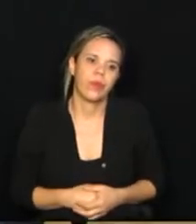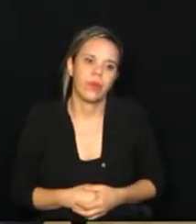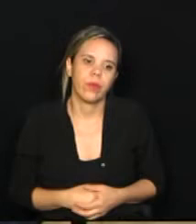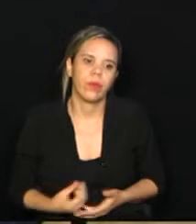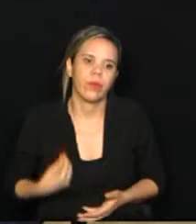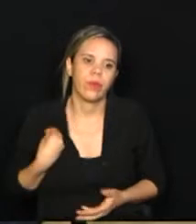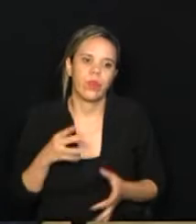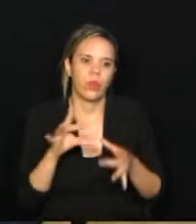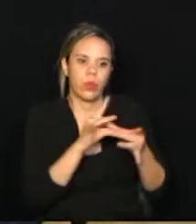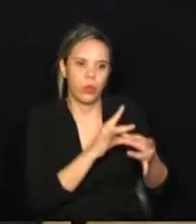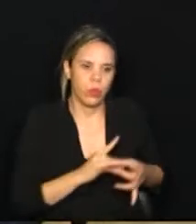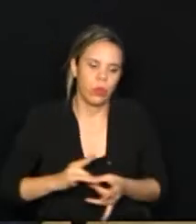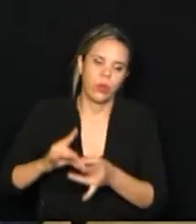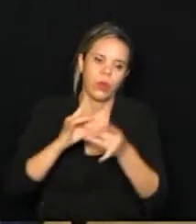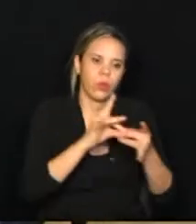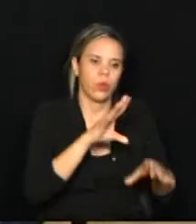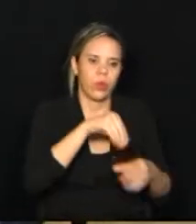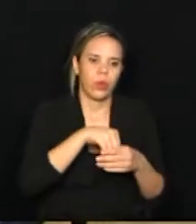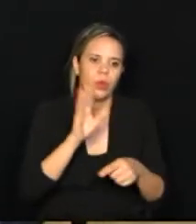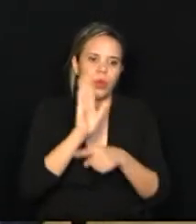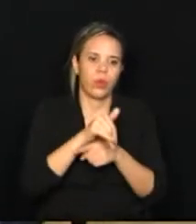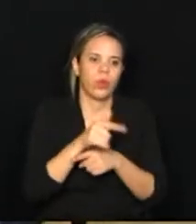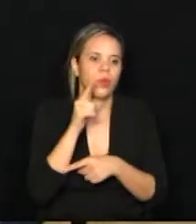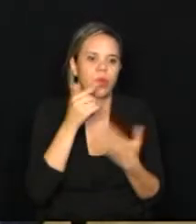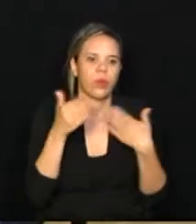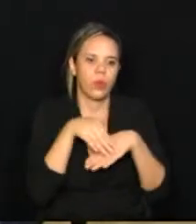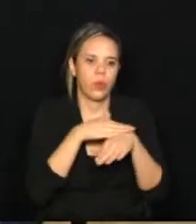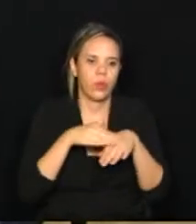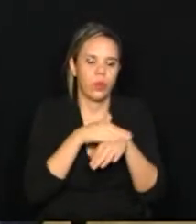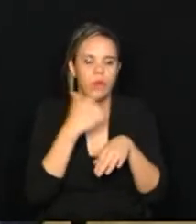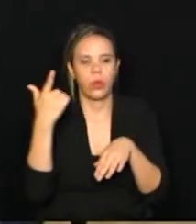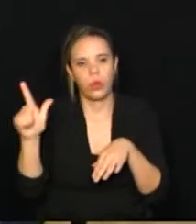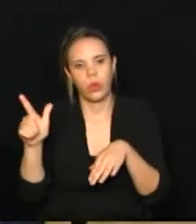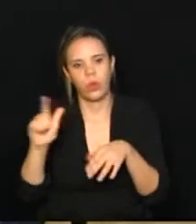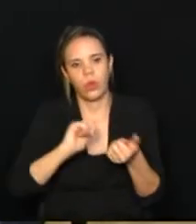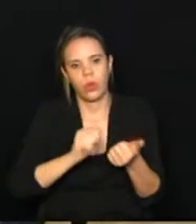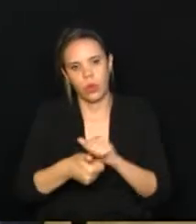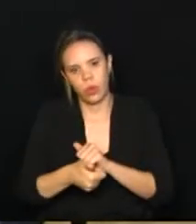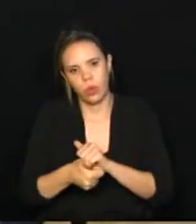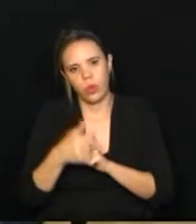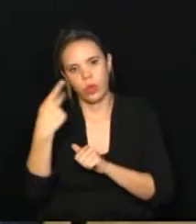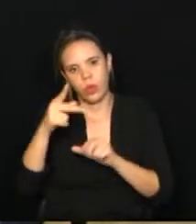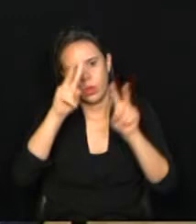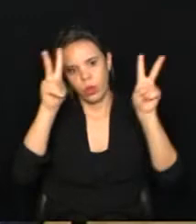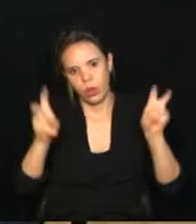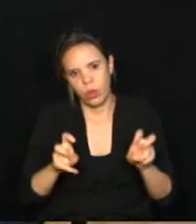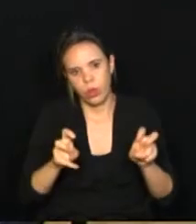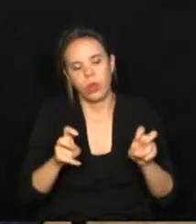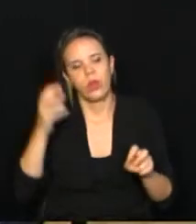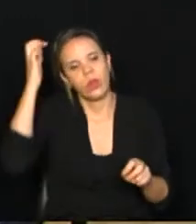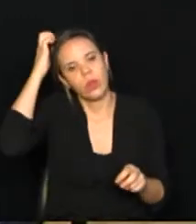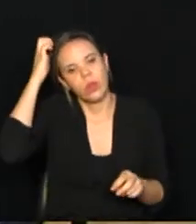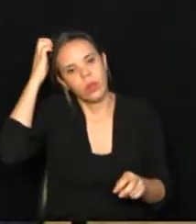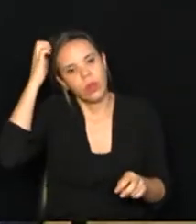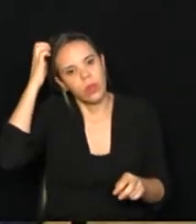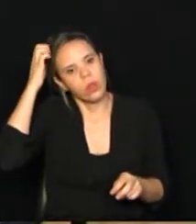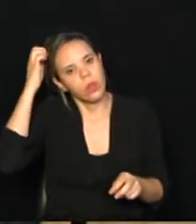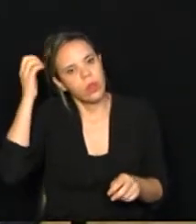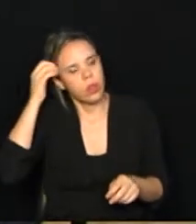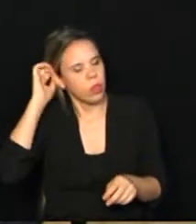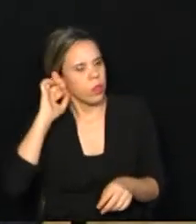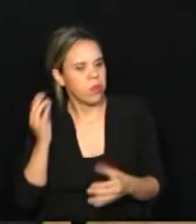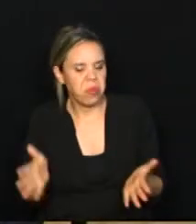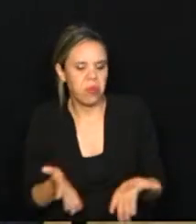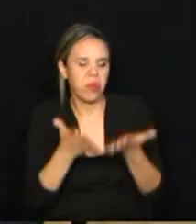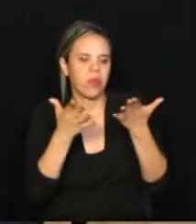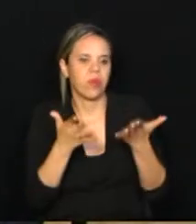Existe uma união dentro do basquete, você conversava com outros atletas sobre este assunto, recebia